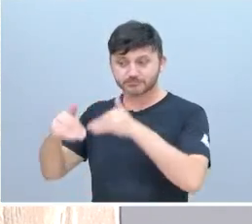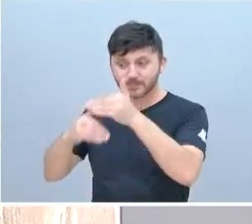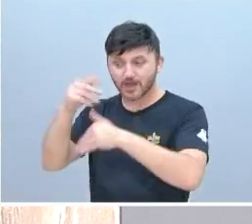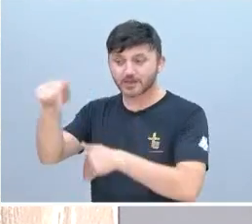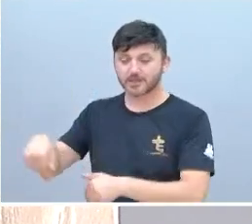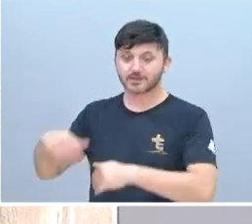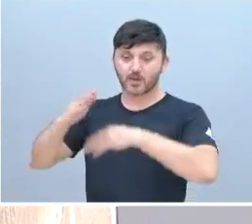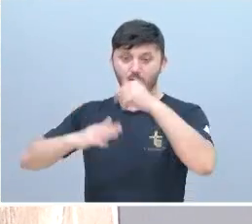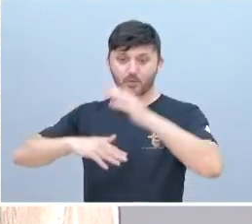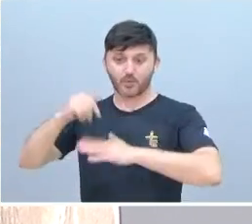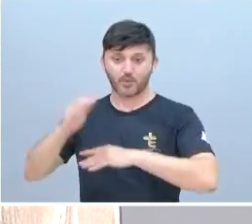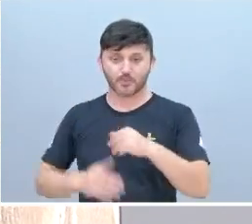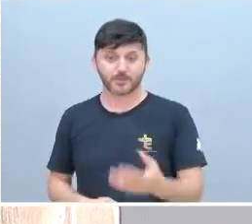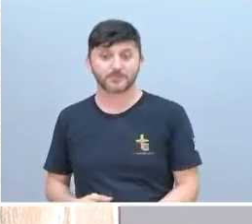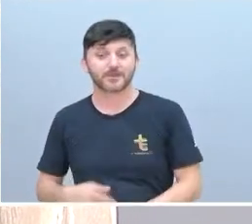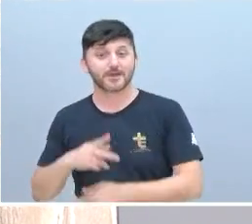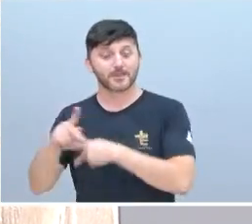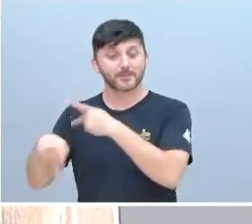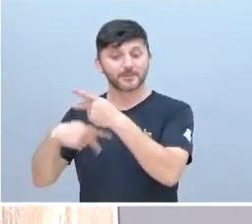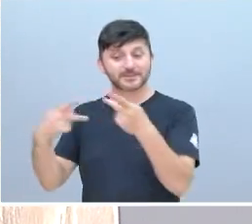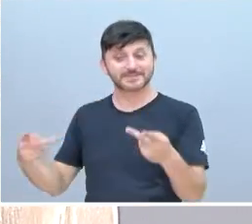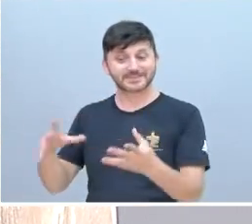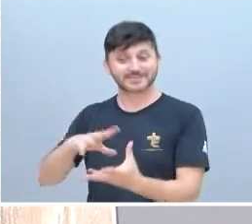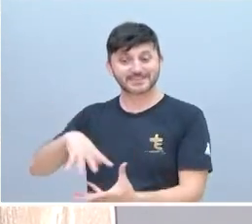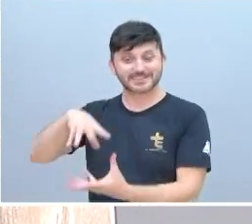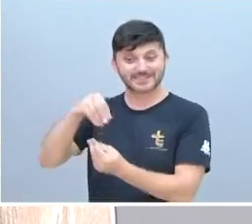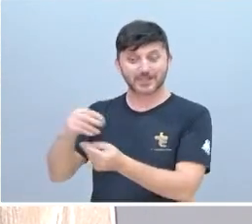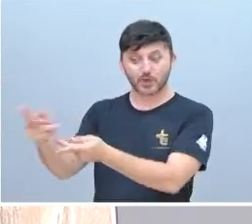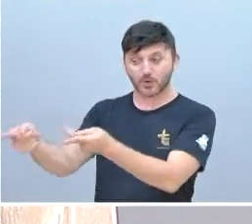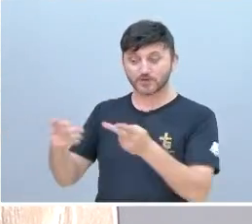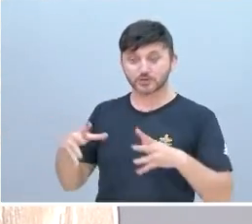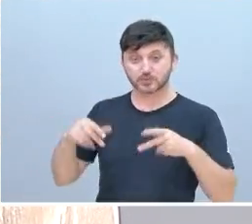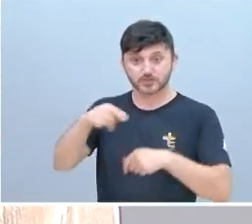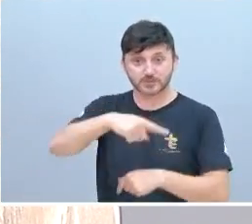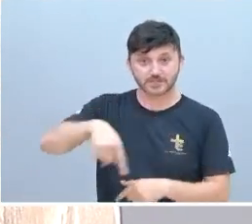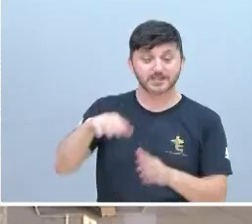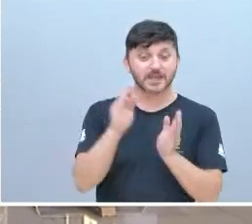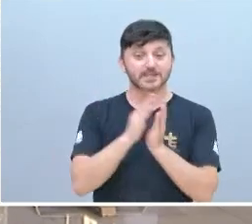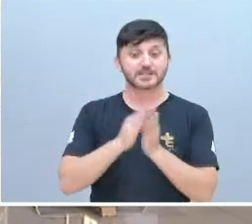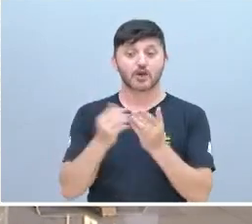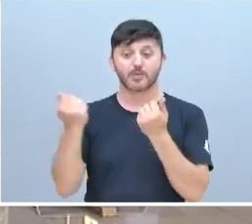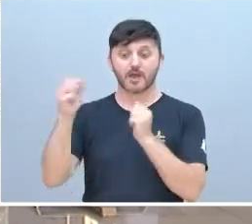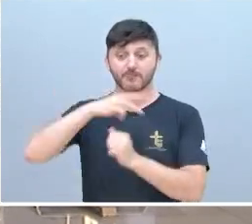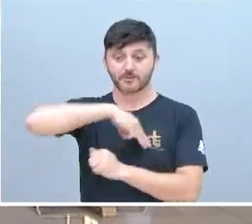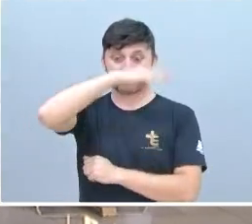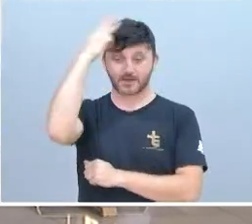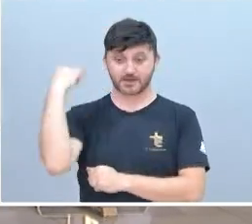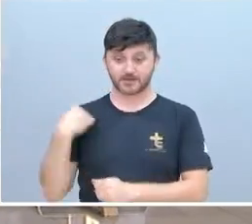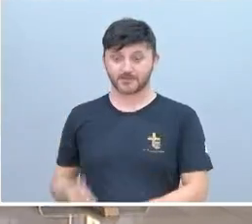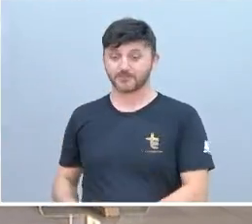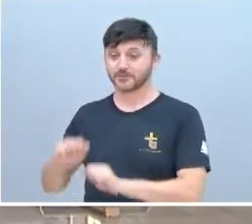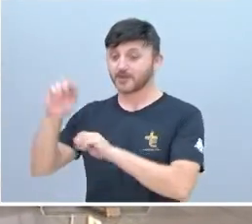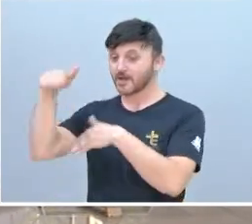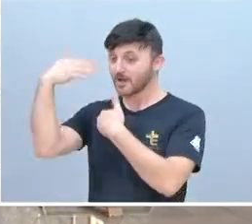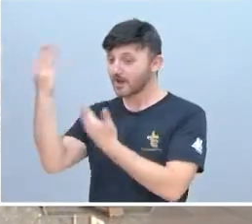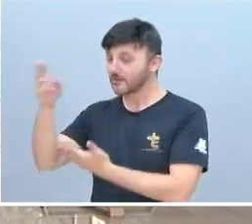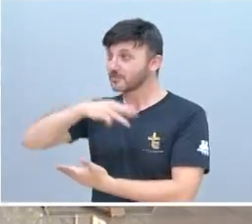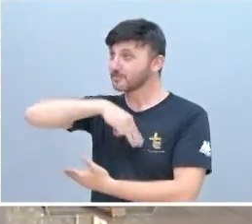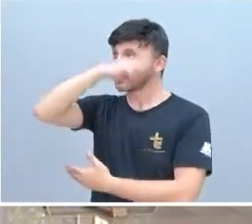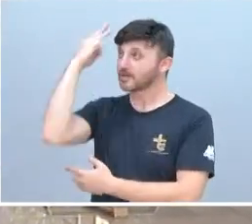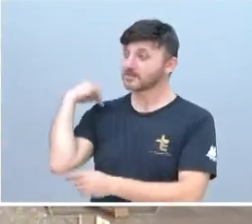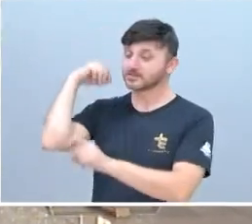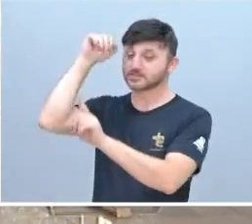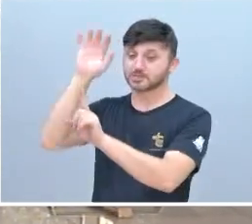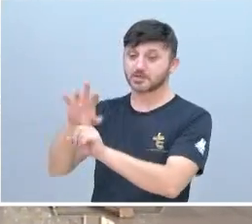obra. E como presente espiritual, convido a todos a rezarem uma Ave Maria para o Senhor. Ave Maria, cheia